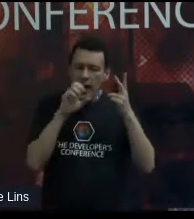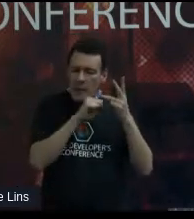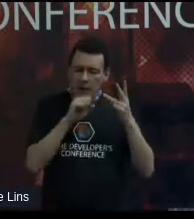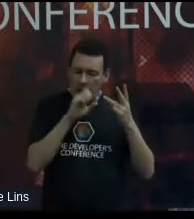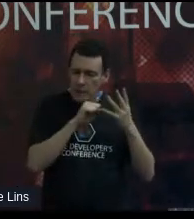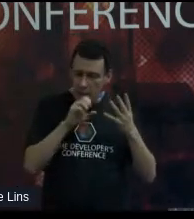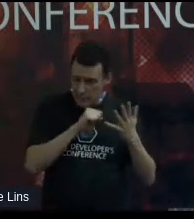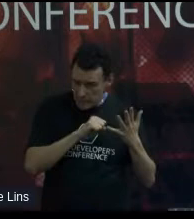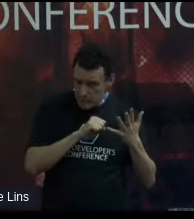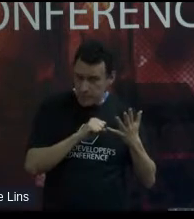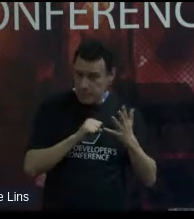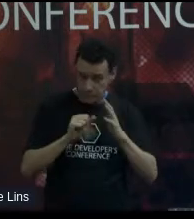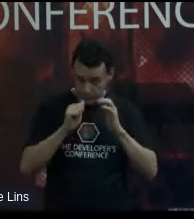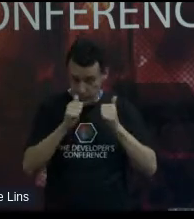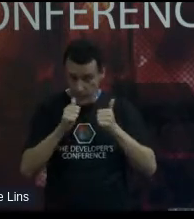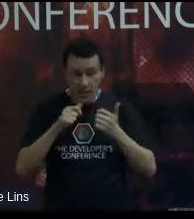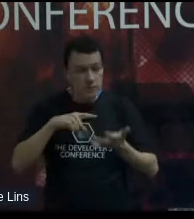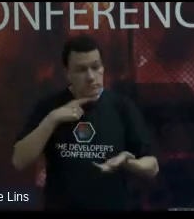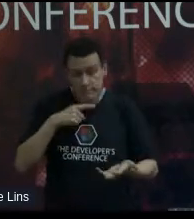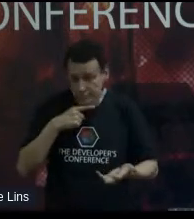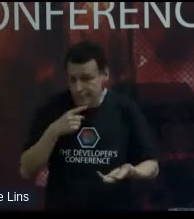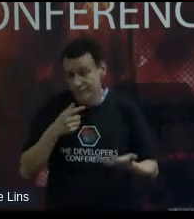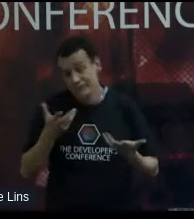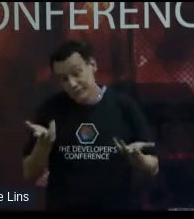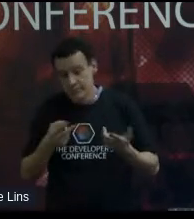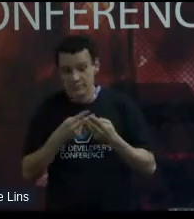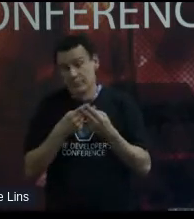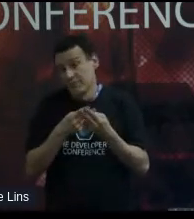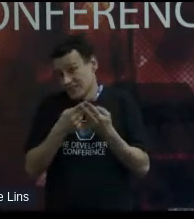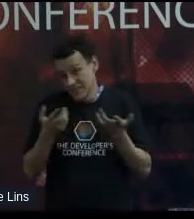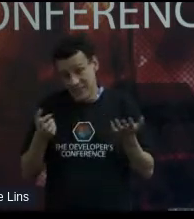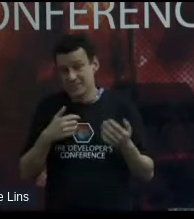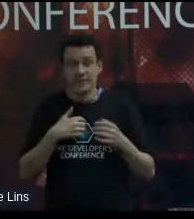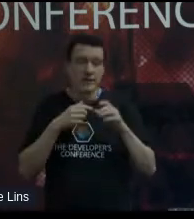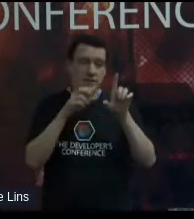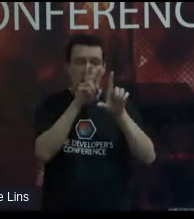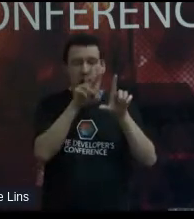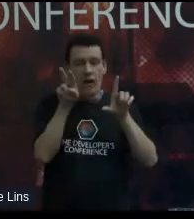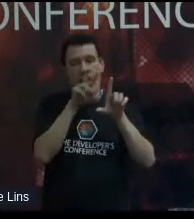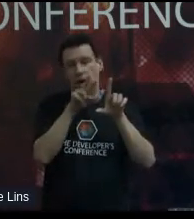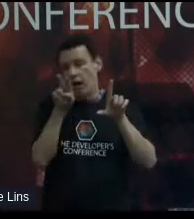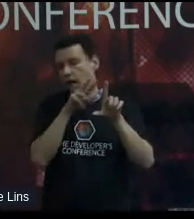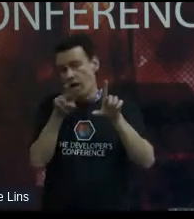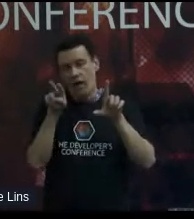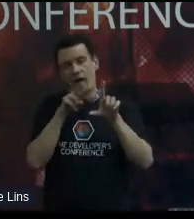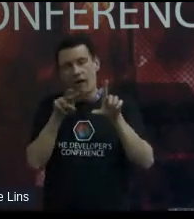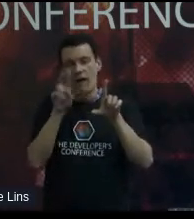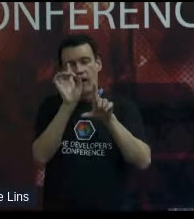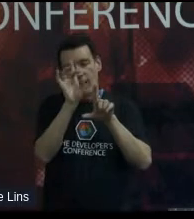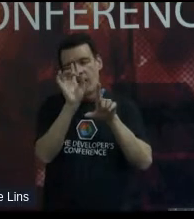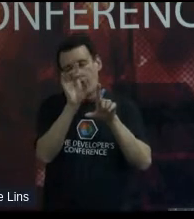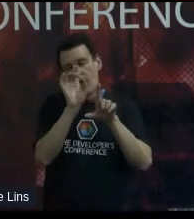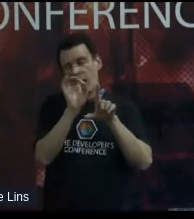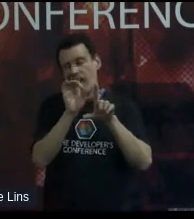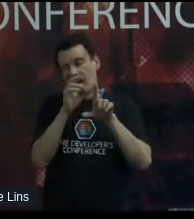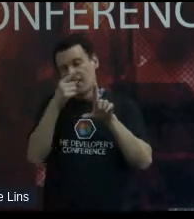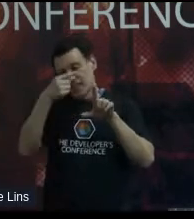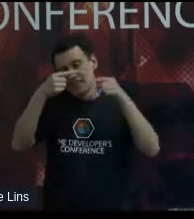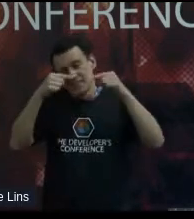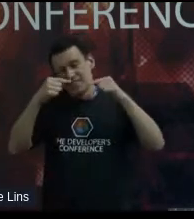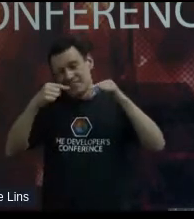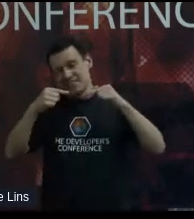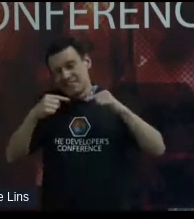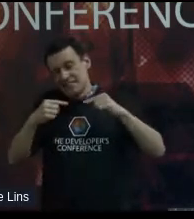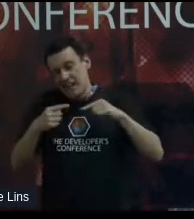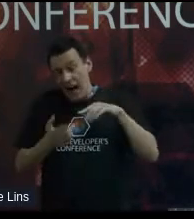foi possível. Então, o que ele vai fazer? Vai varrer essa tela elemento por elemento até chegar no que ele precisa. Continua, Mal,